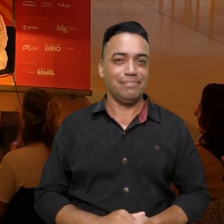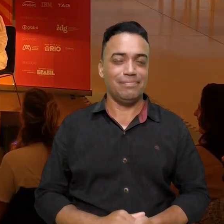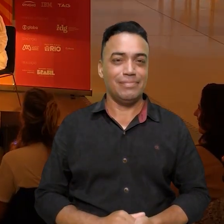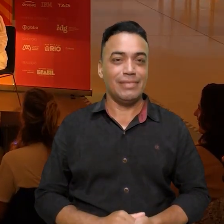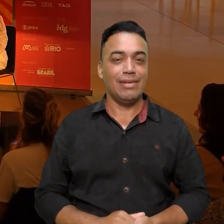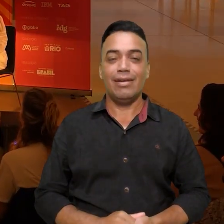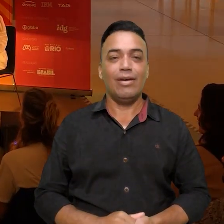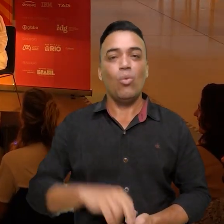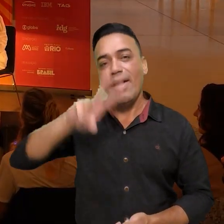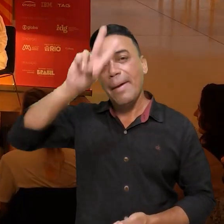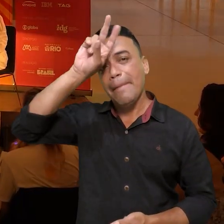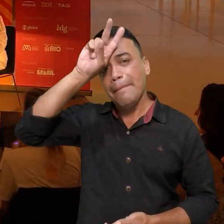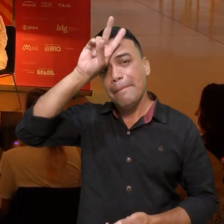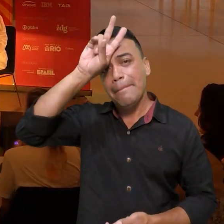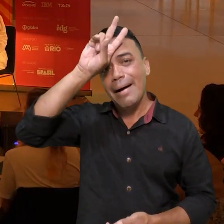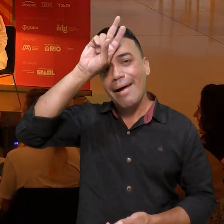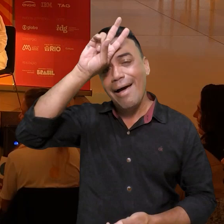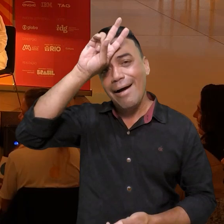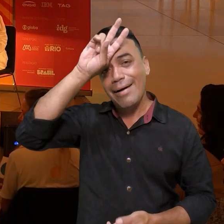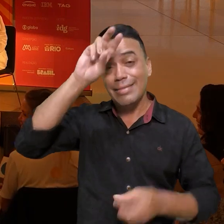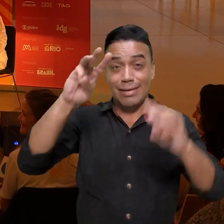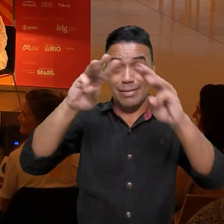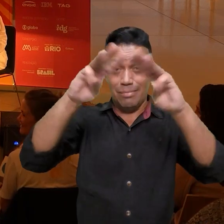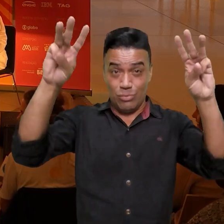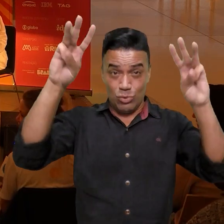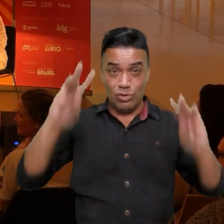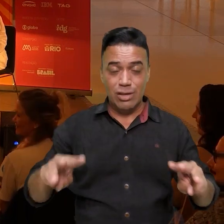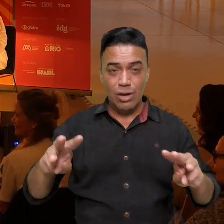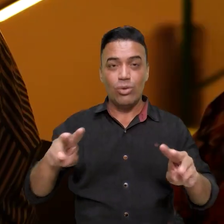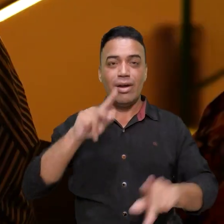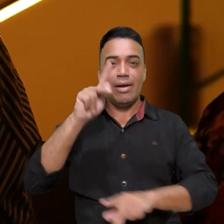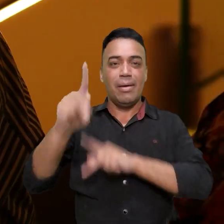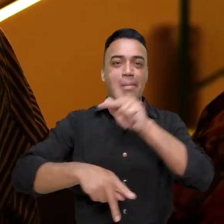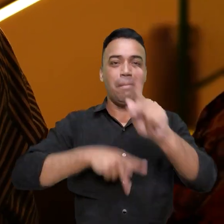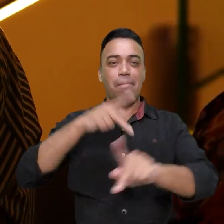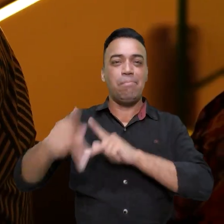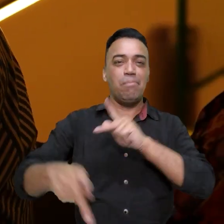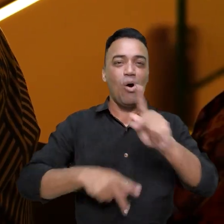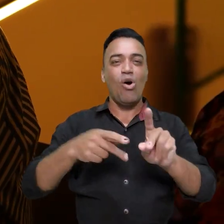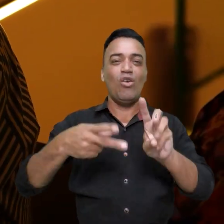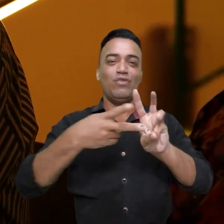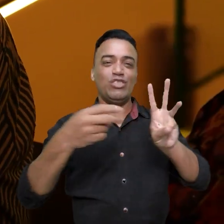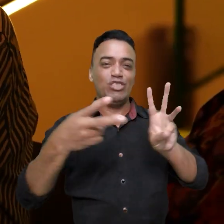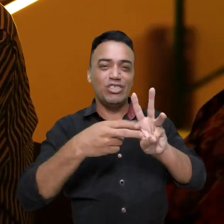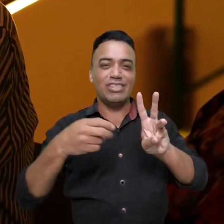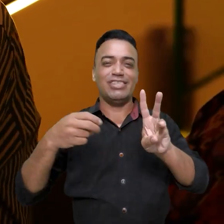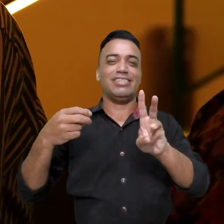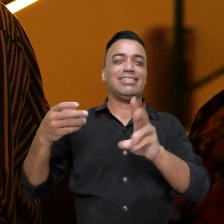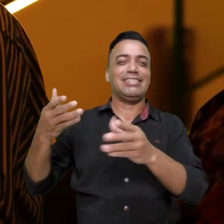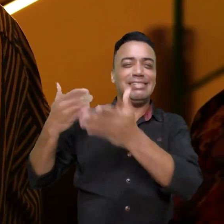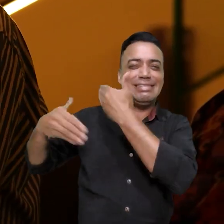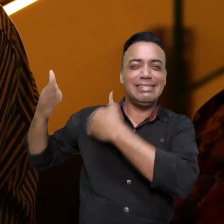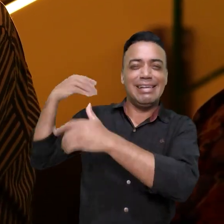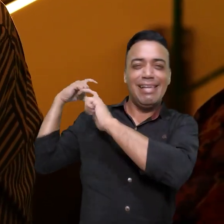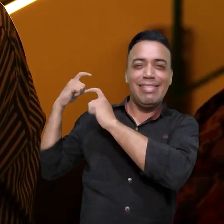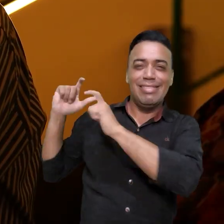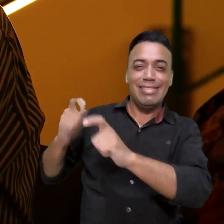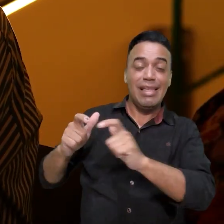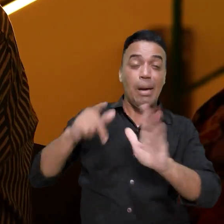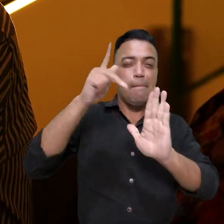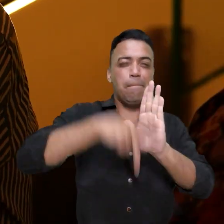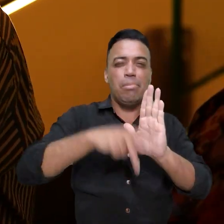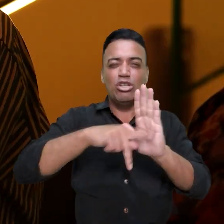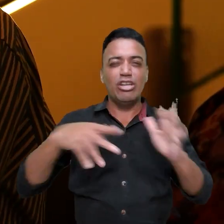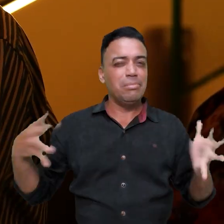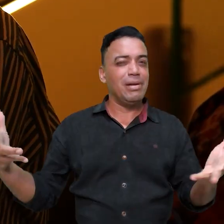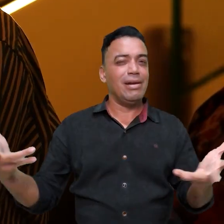Não é uma barata. Isso aqui vem dos povos originais. Isso aqui é um projeto brilhante